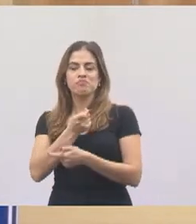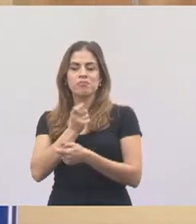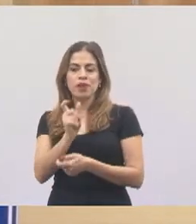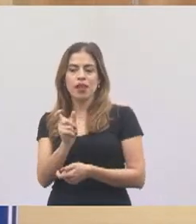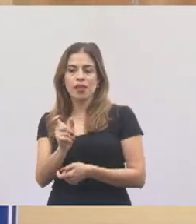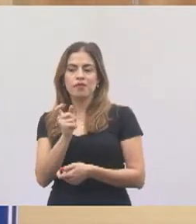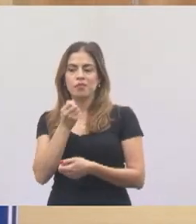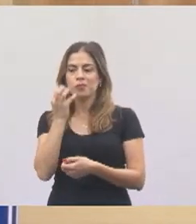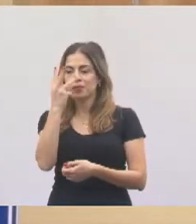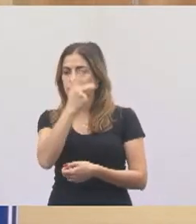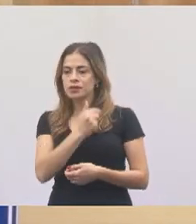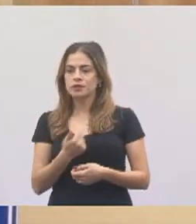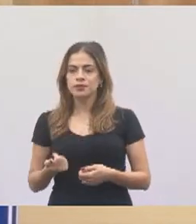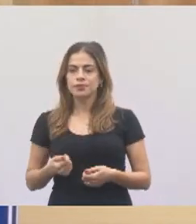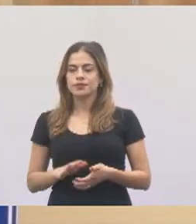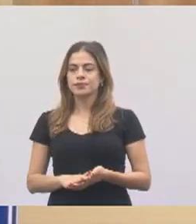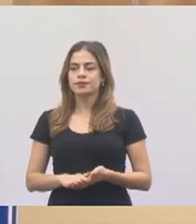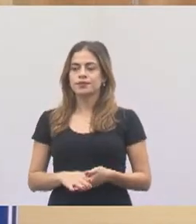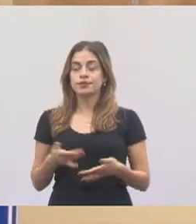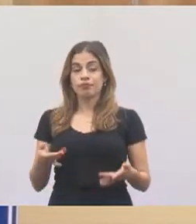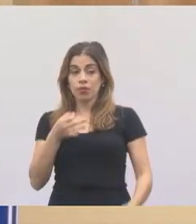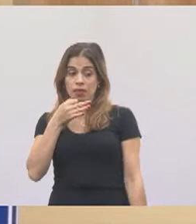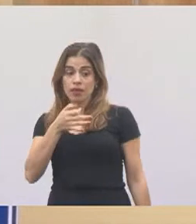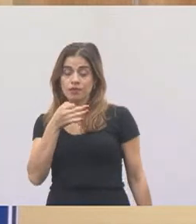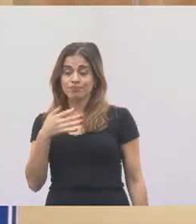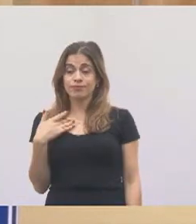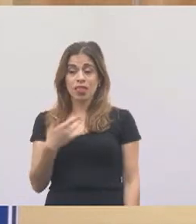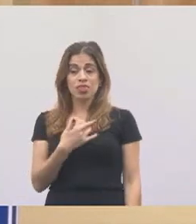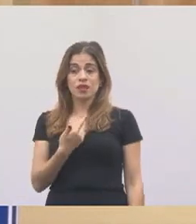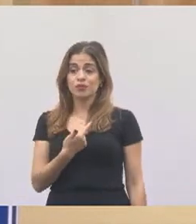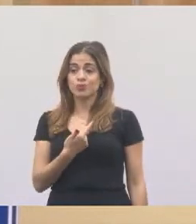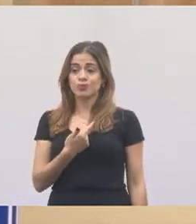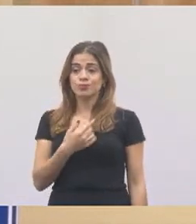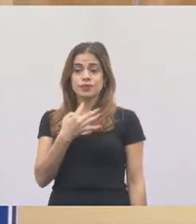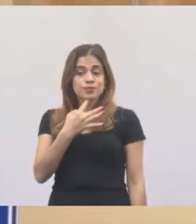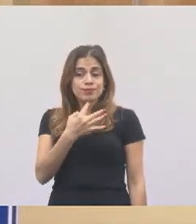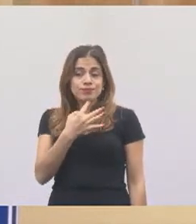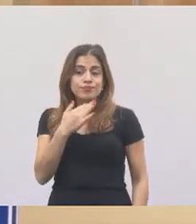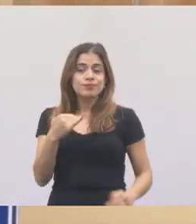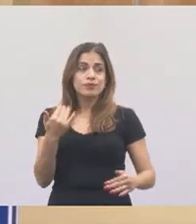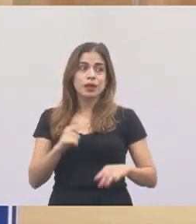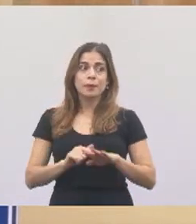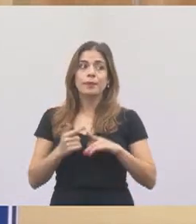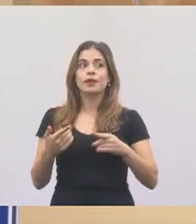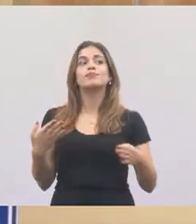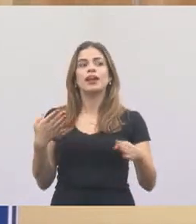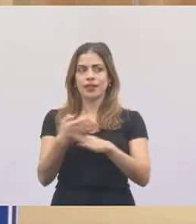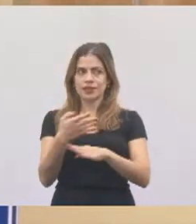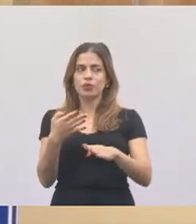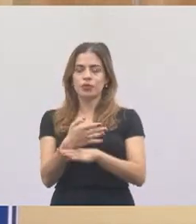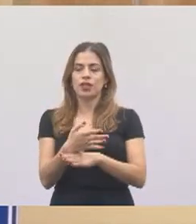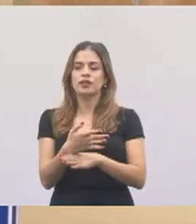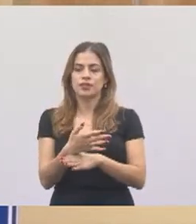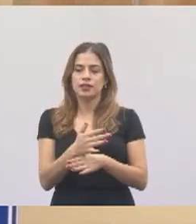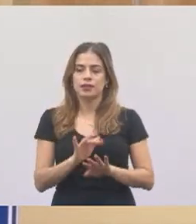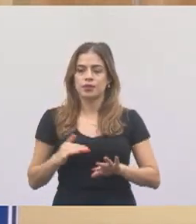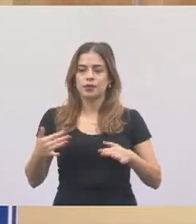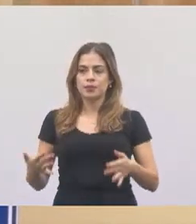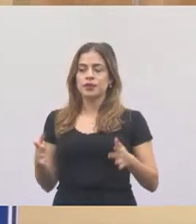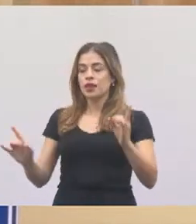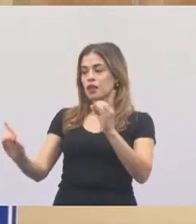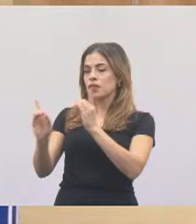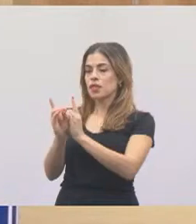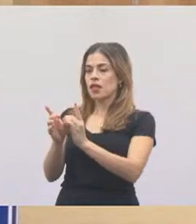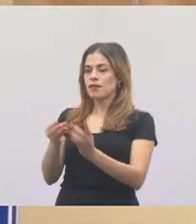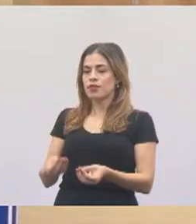eu não conheci muito, mas como a gente participa da igreja, a gente encontrava-se na missa por várias